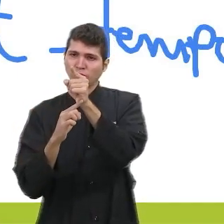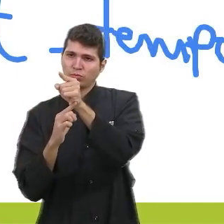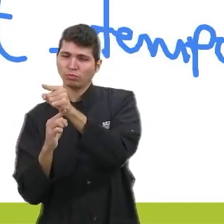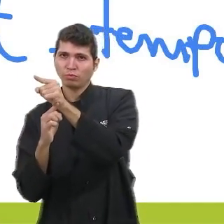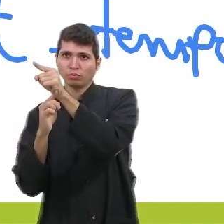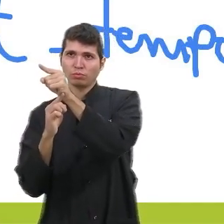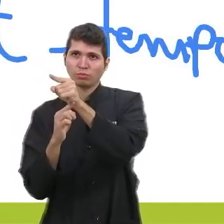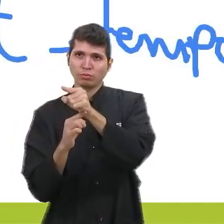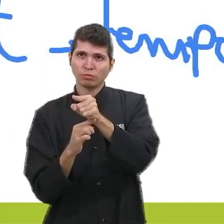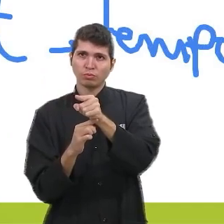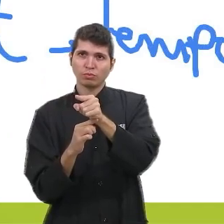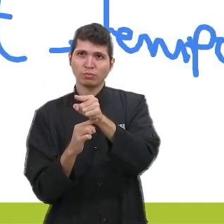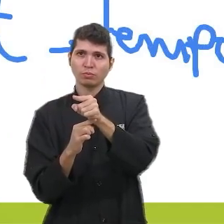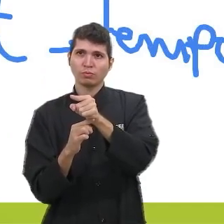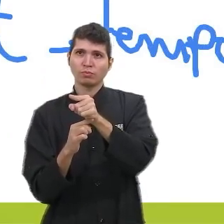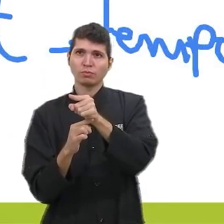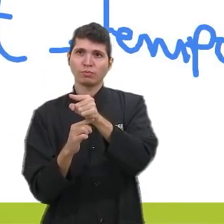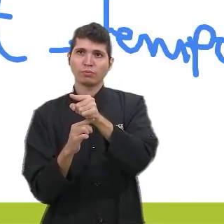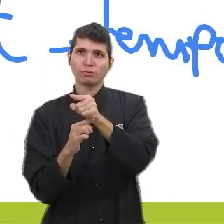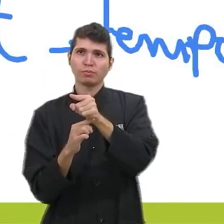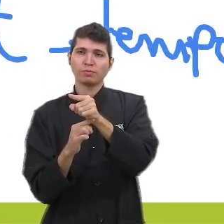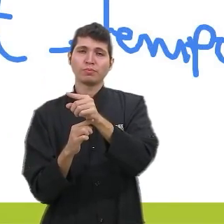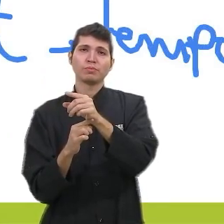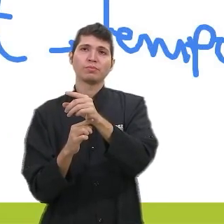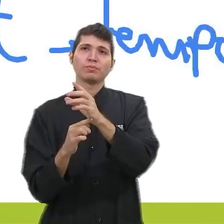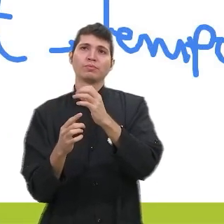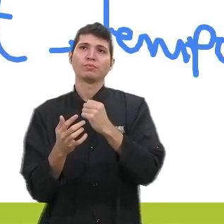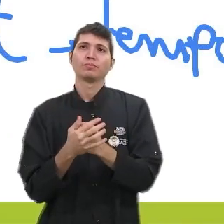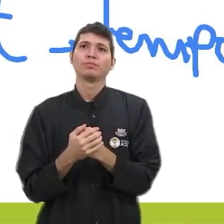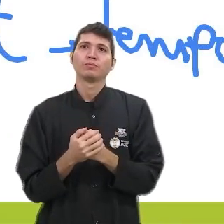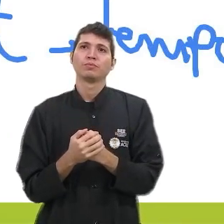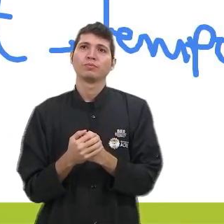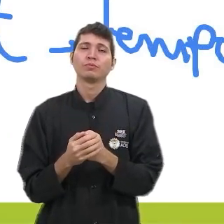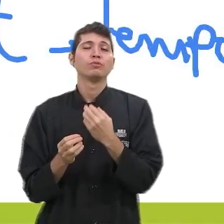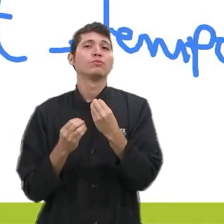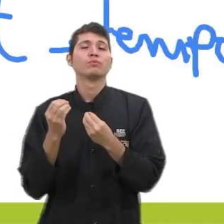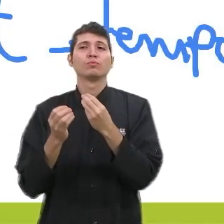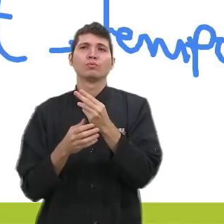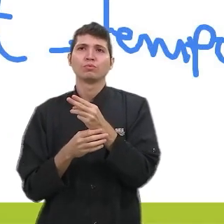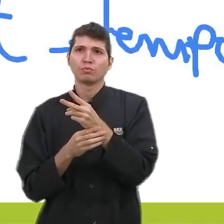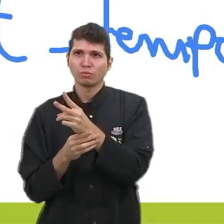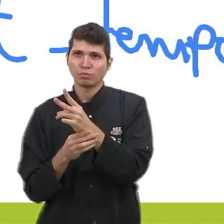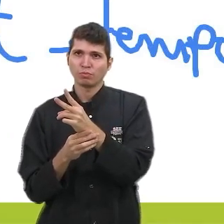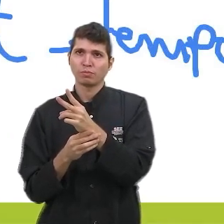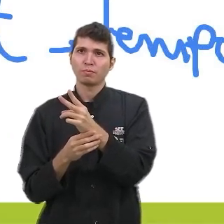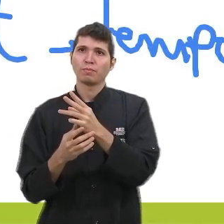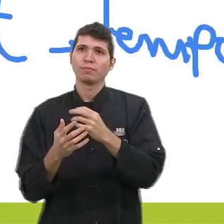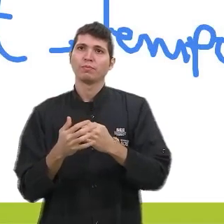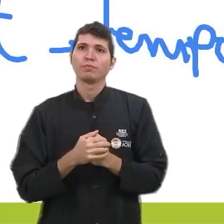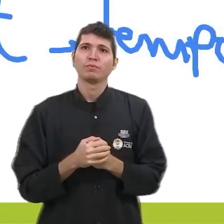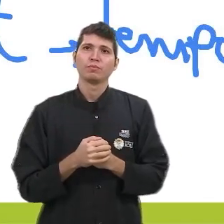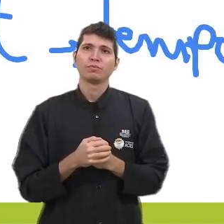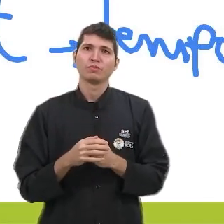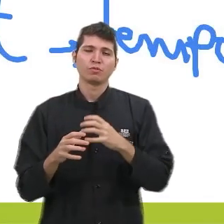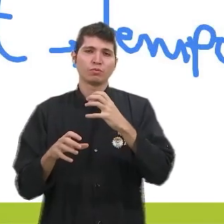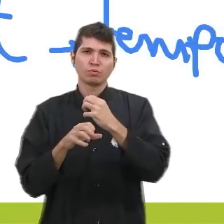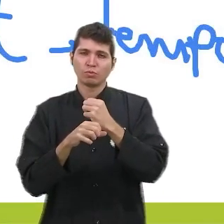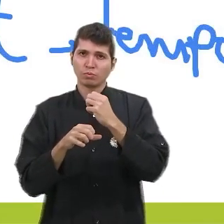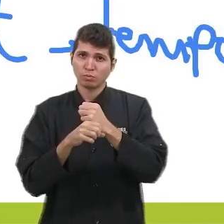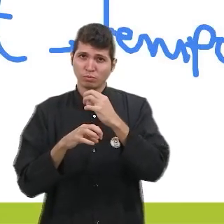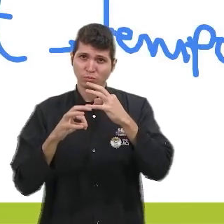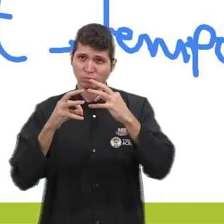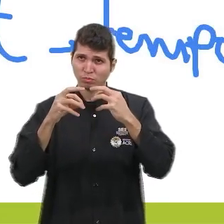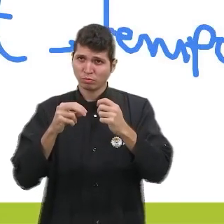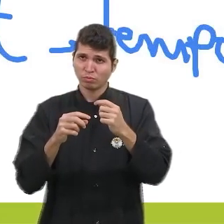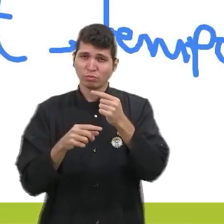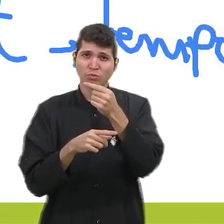essa relação aqui. Professor, o que dá para fazer aqui, ó? Você vai multiplicar tudo por menos 1, tá? Ao multiplicar todo mundo por menos